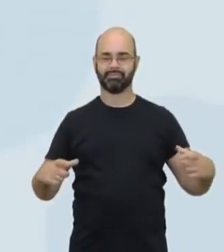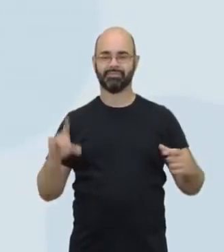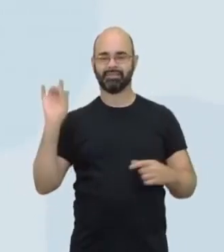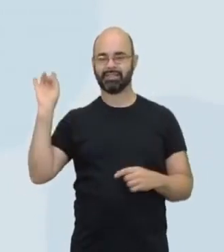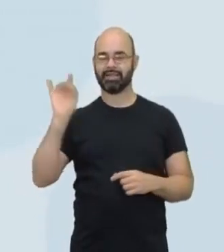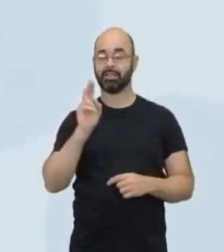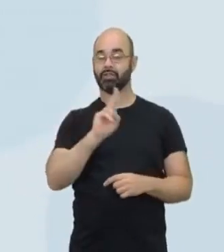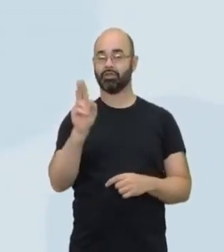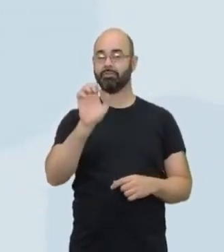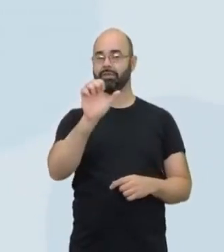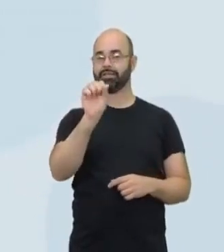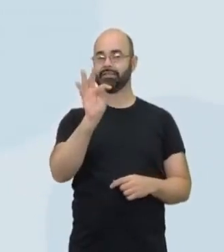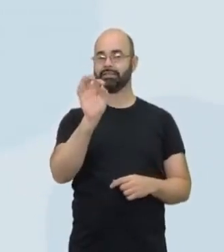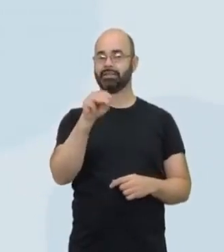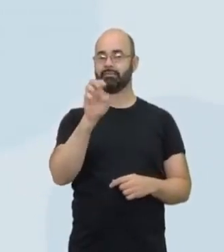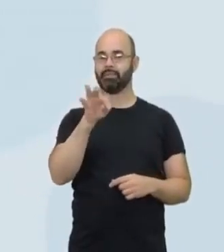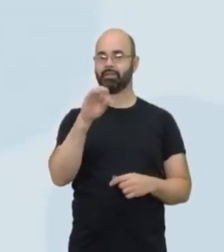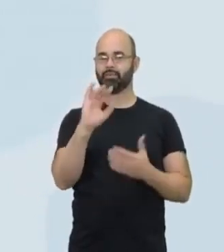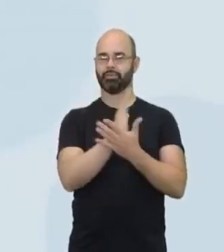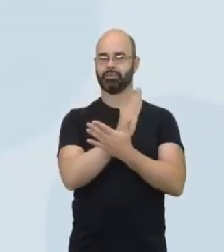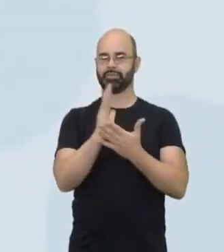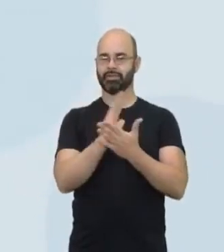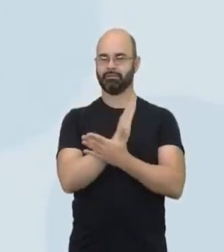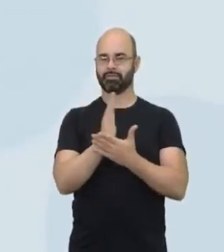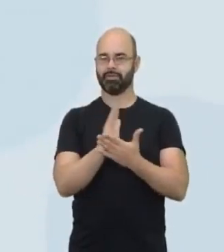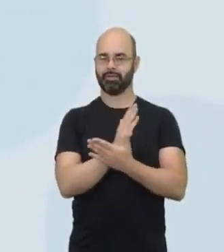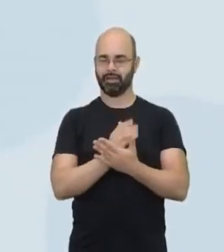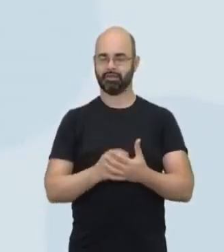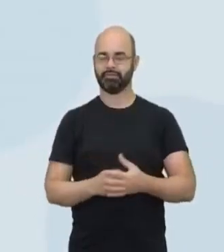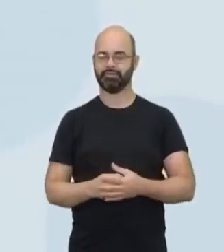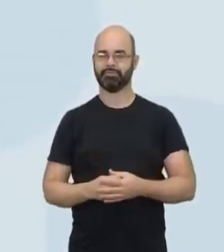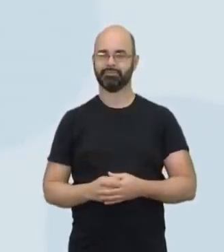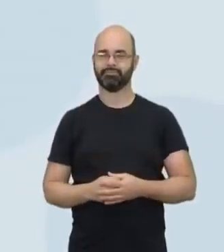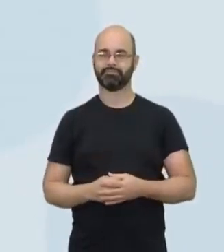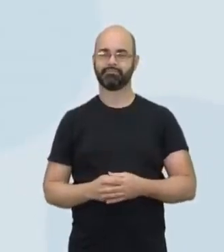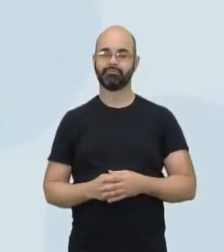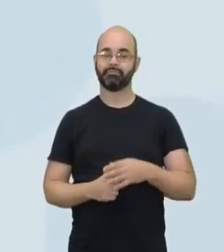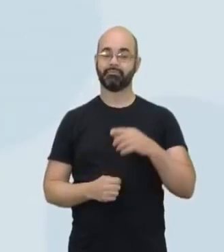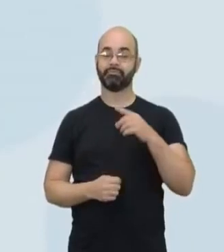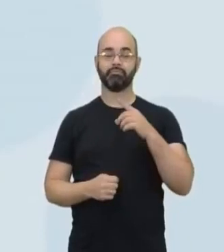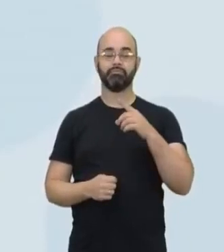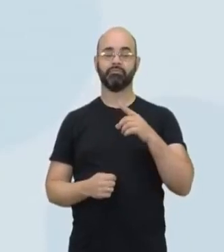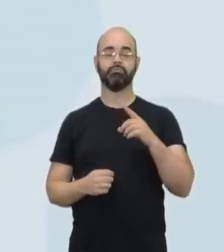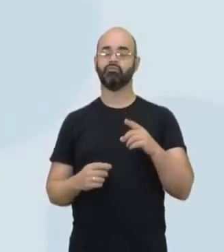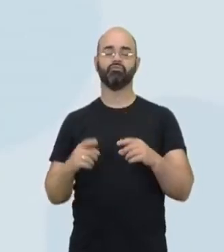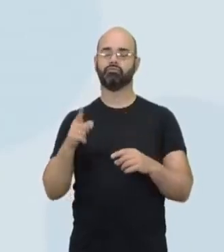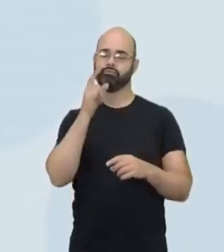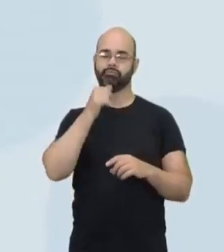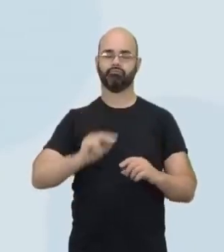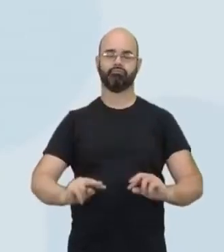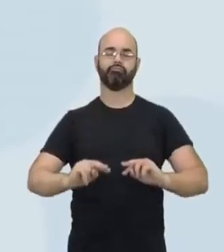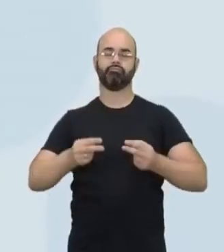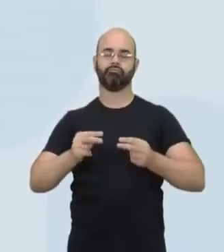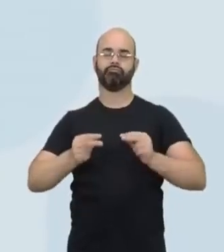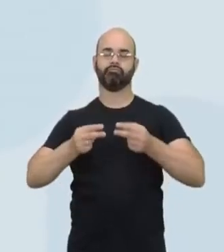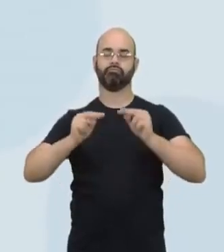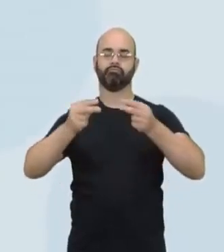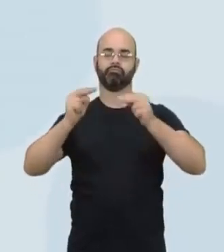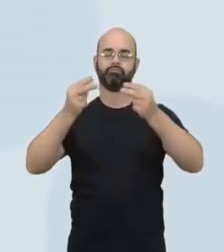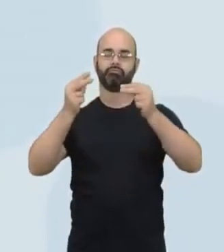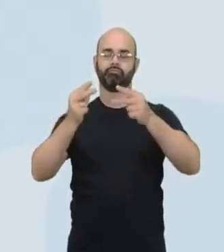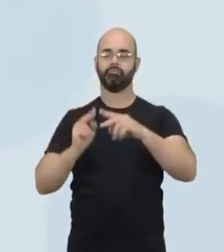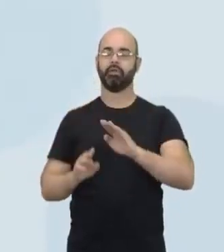estamento. E uma característica muito importante é que não existe ascensão social. Olha